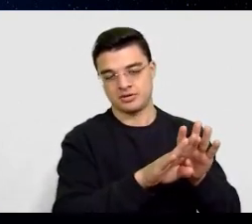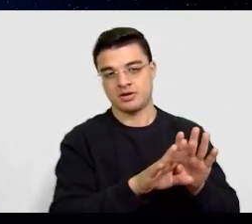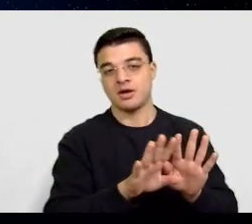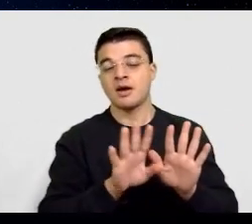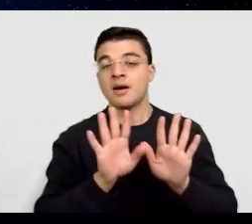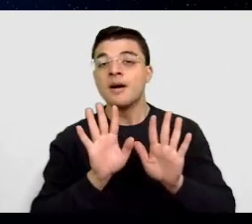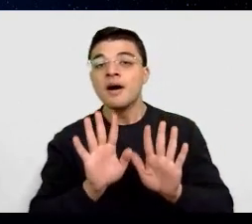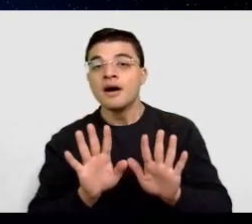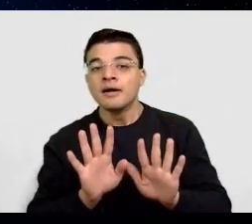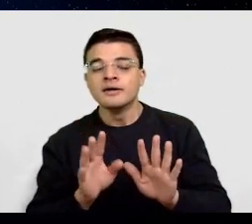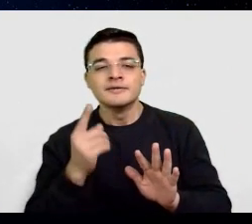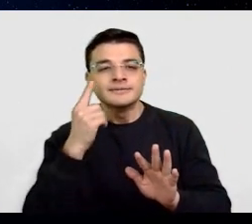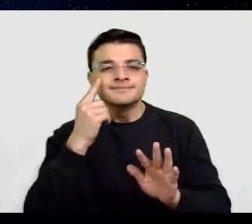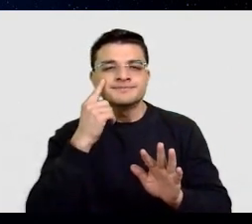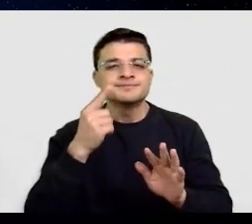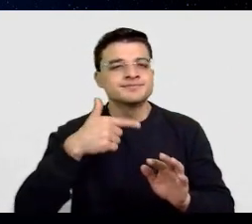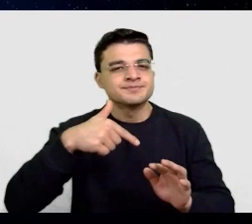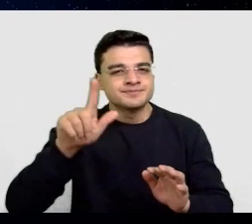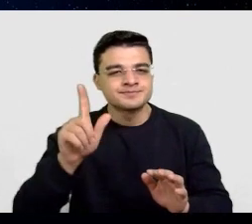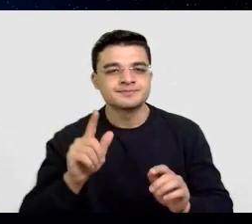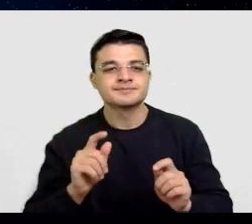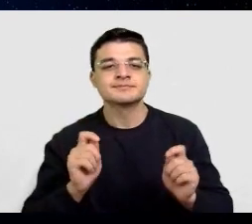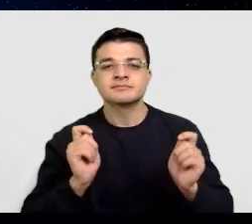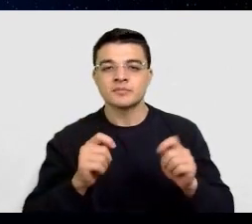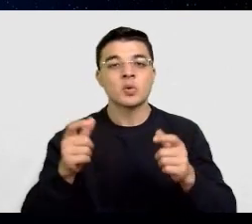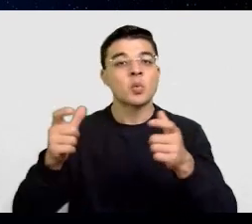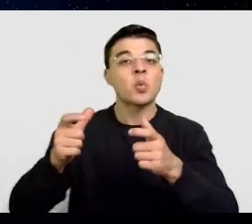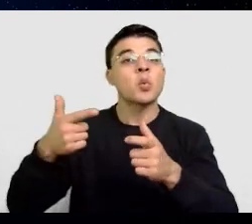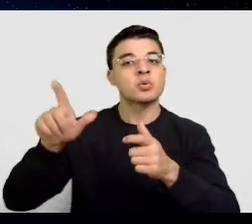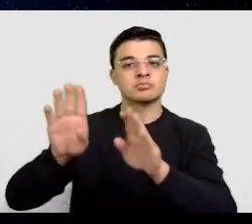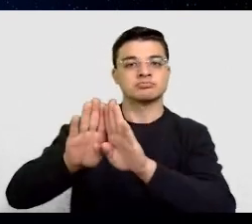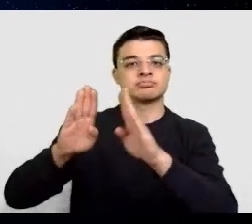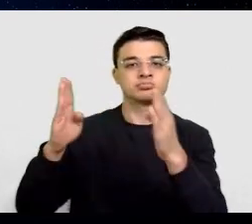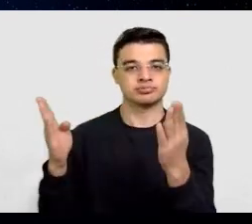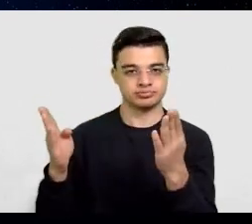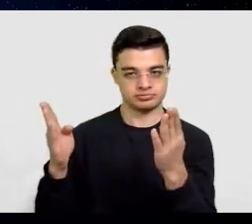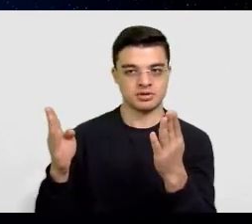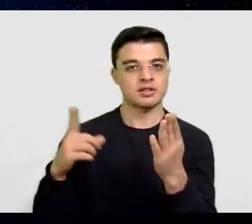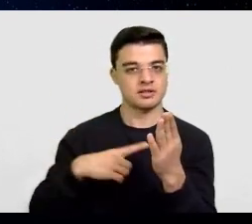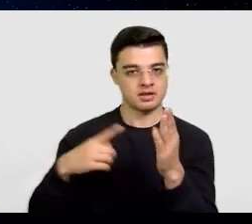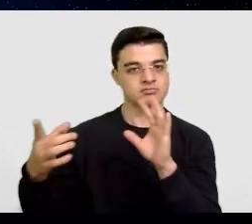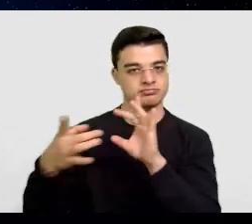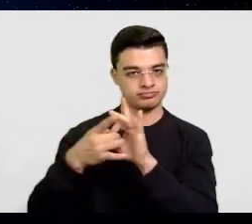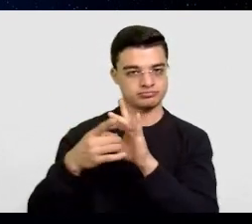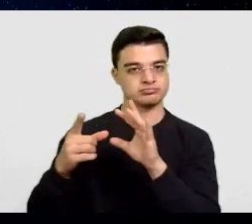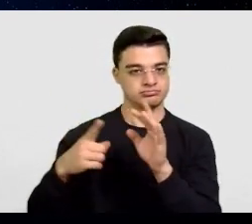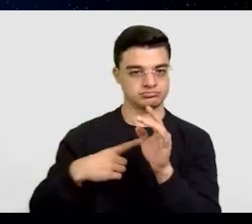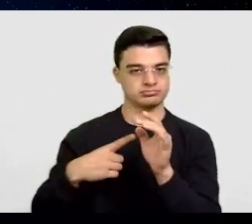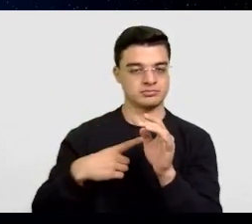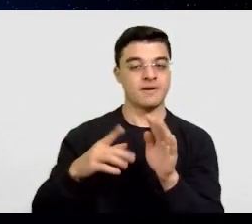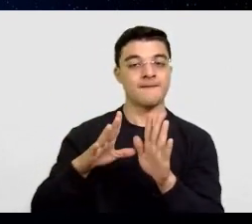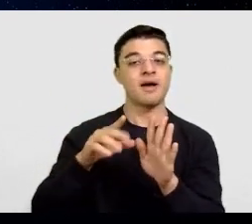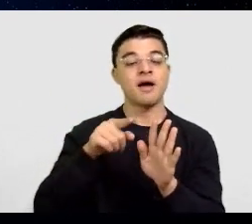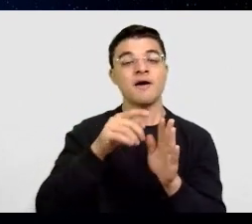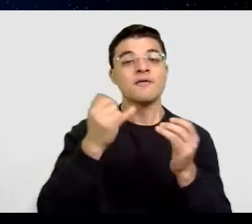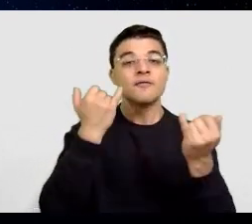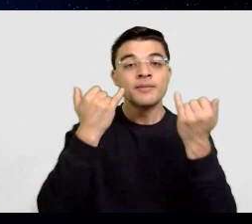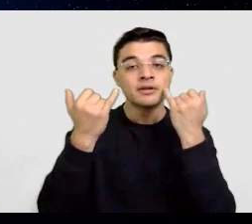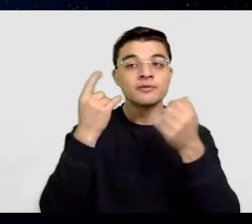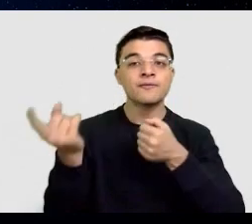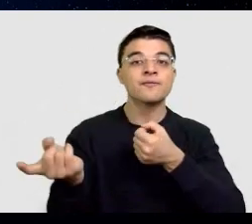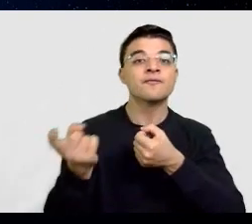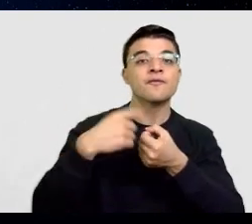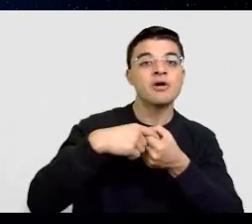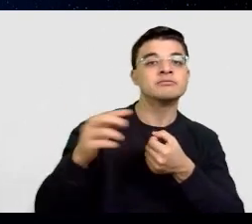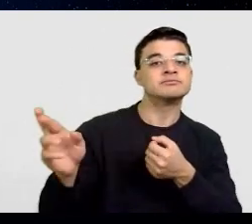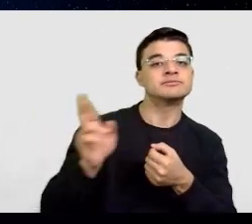ele interagir com o local que eu sei que a porta está aberta, uma porta 80 escutando, porém, os dados que ele vai retornar não são os dados esperados